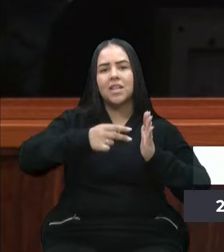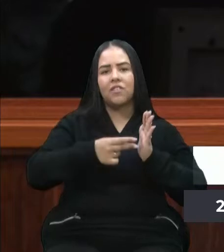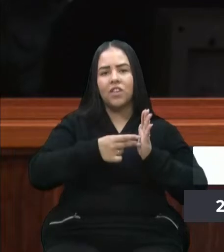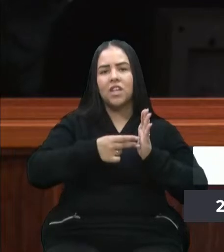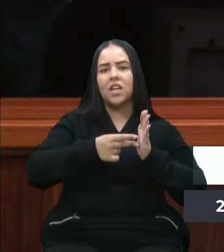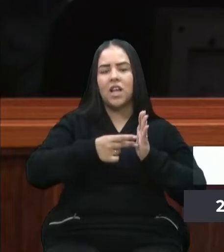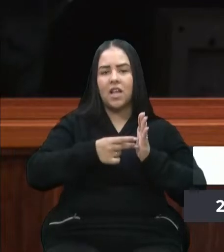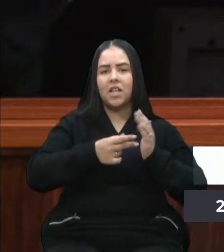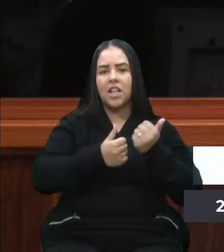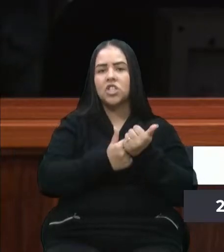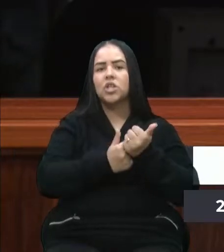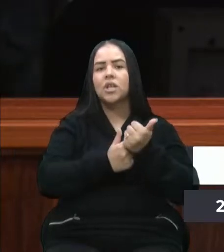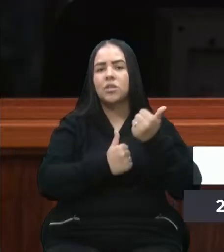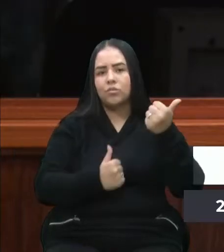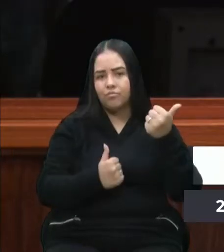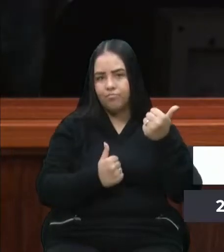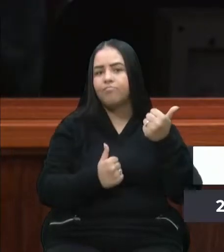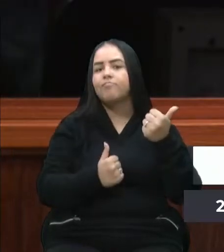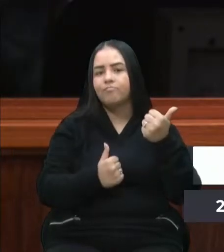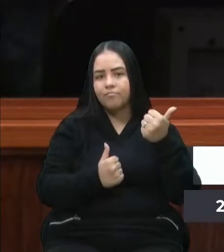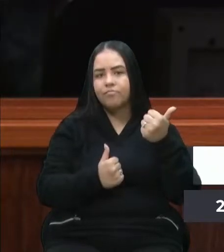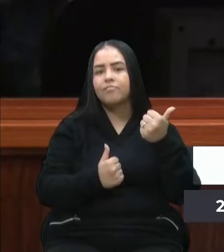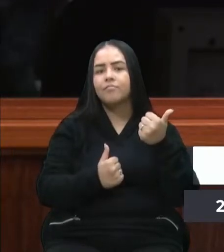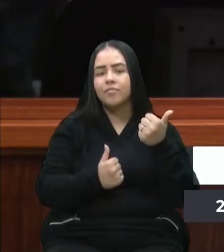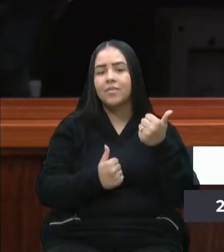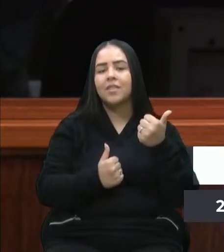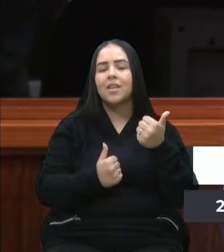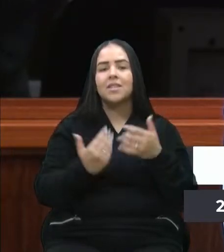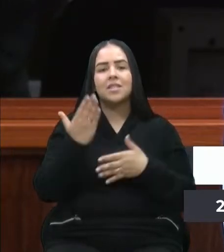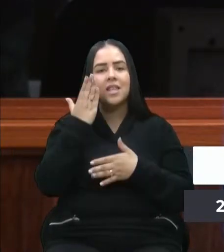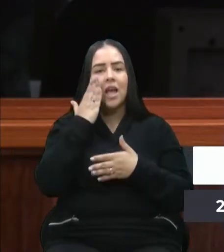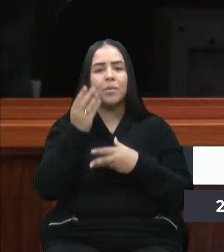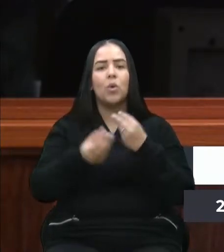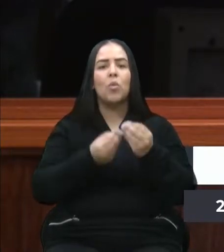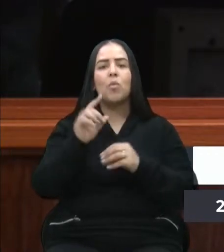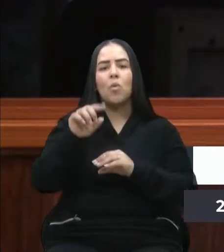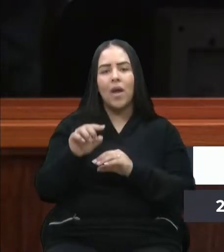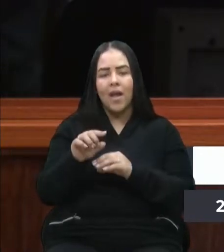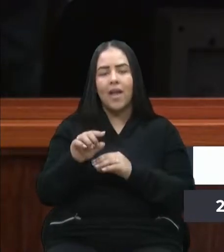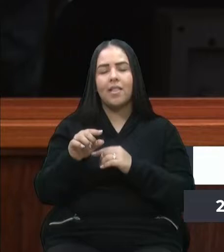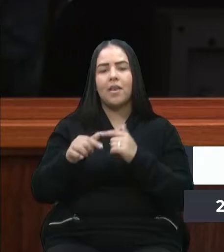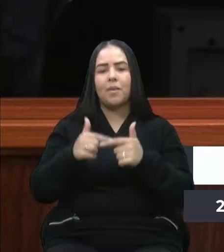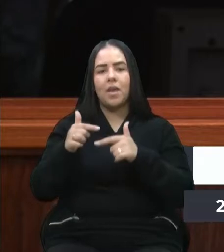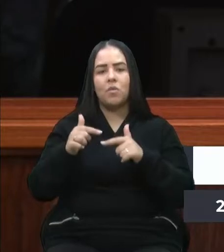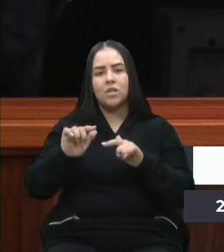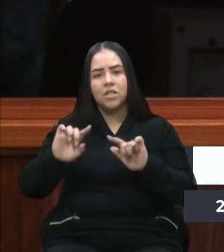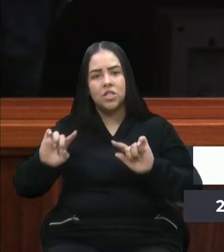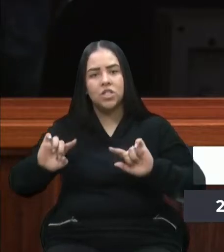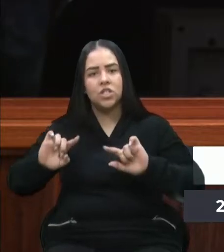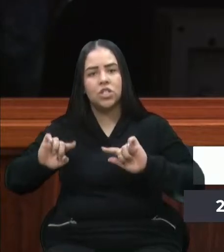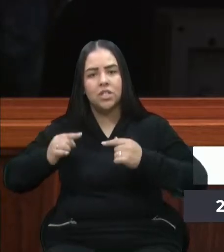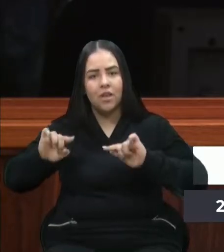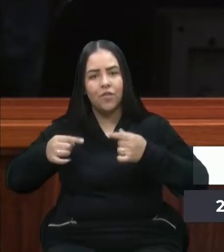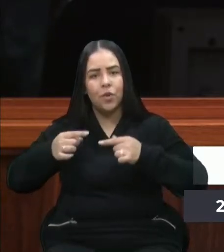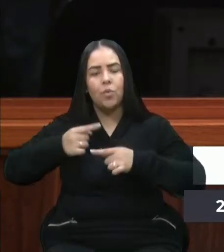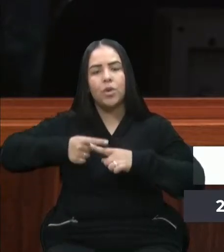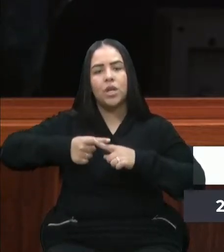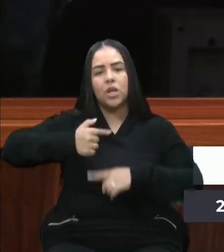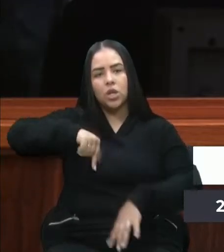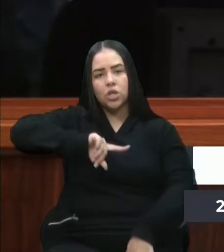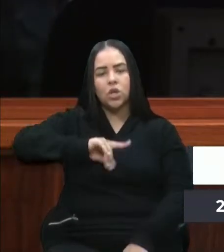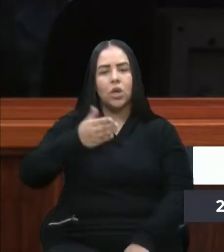de escola, é saber lidar com todos esses desafios. A gente acredita que ter alguém